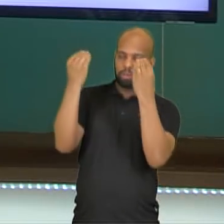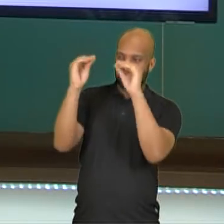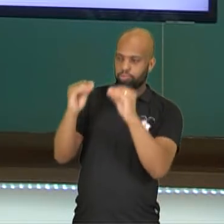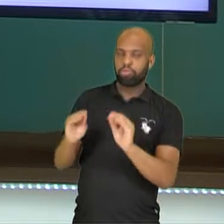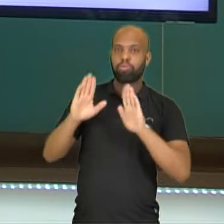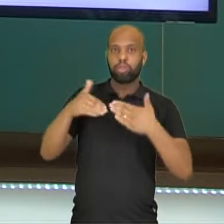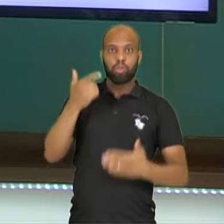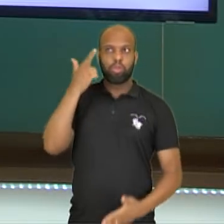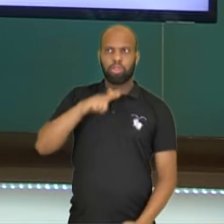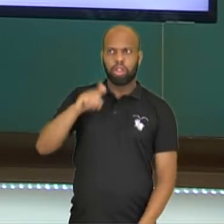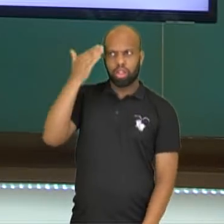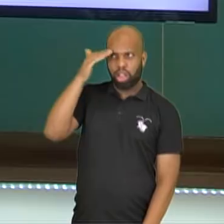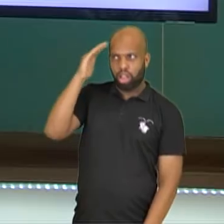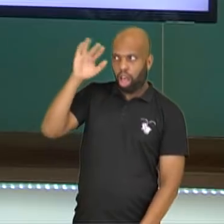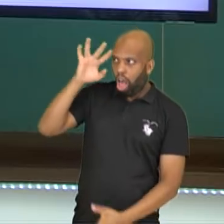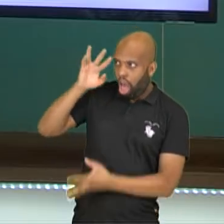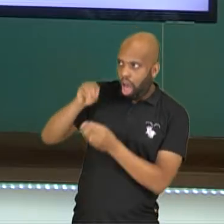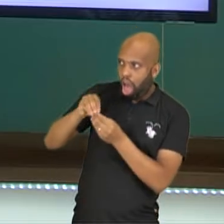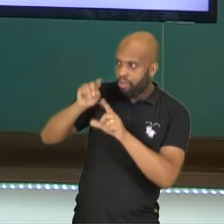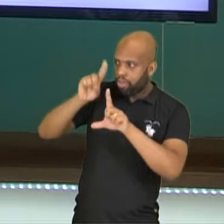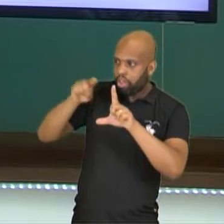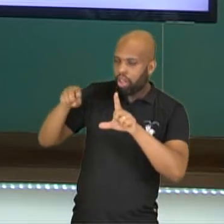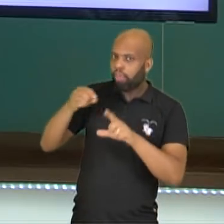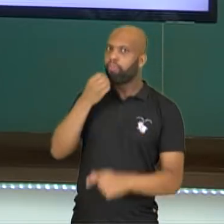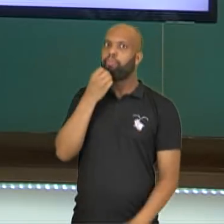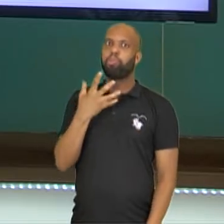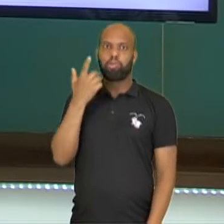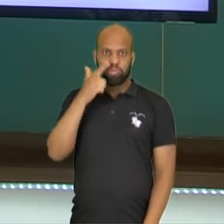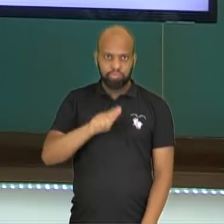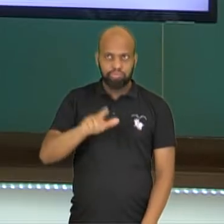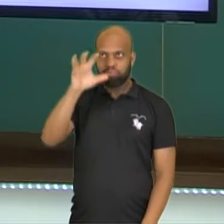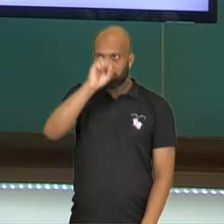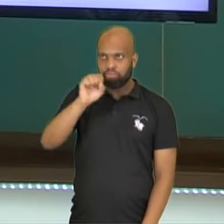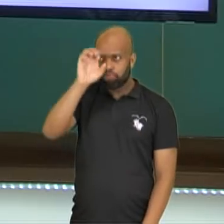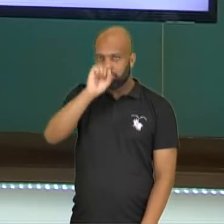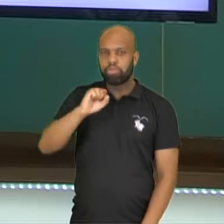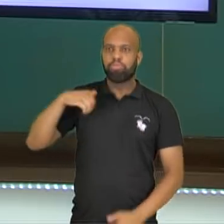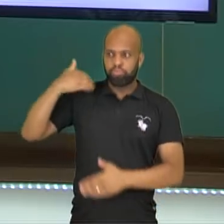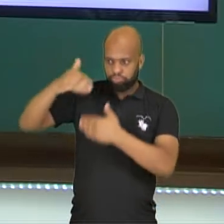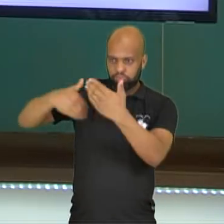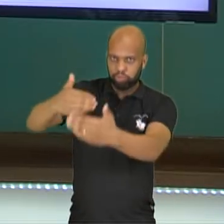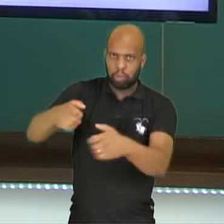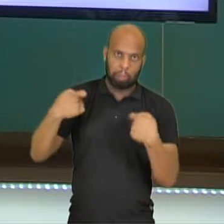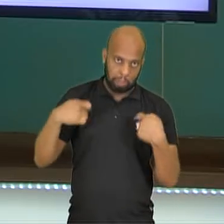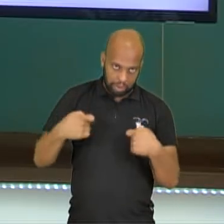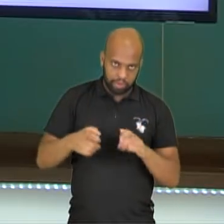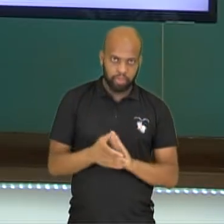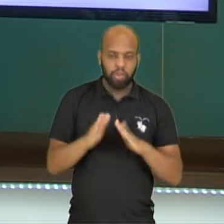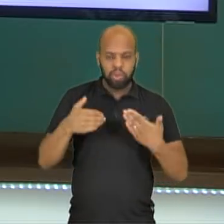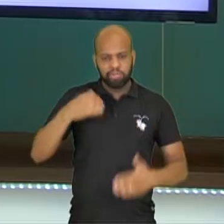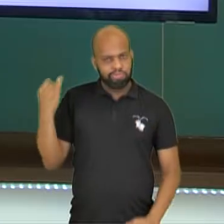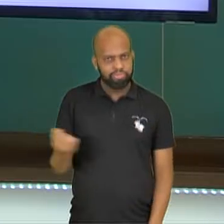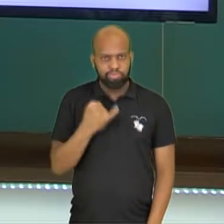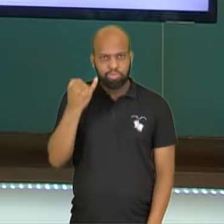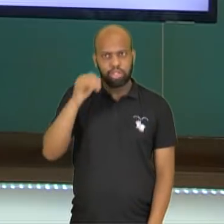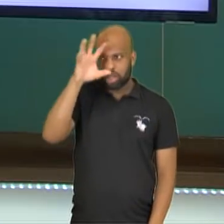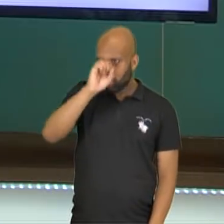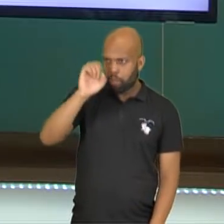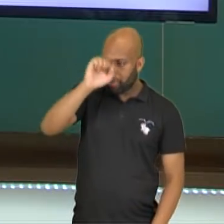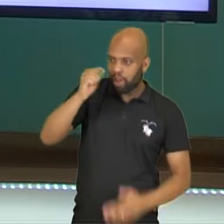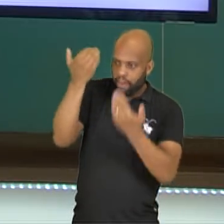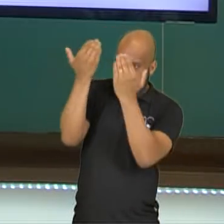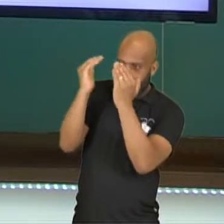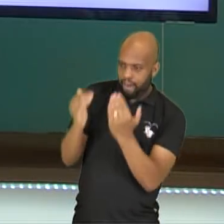interpretação de gráficos é uma arte, literalmente, né? A gente acaba aprendendo ao longo do tempo. Então, é muito importante que vocês aprenda a analisar.